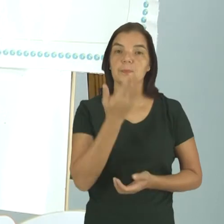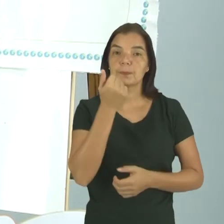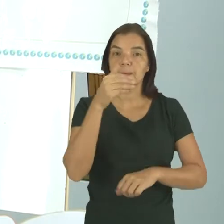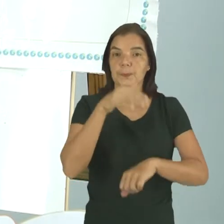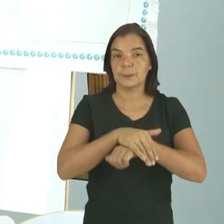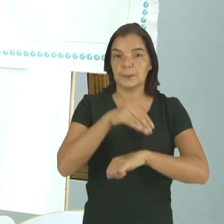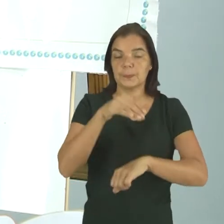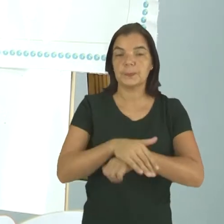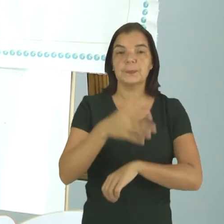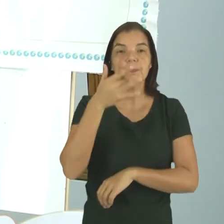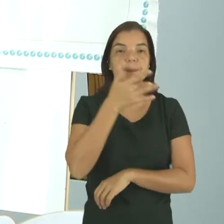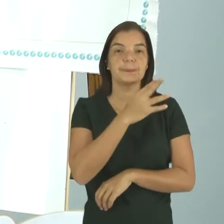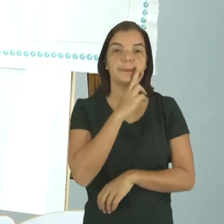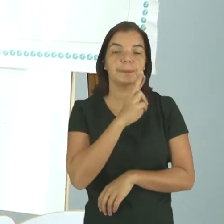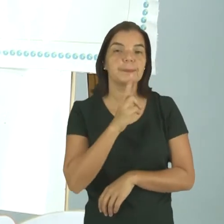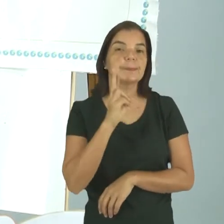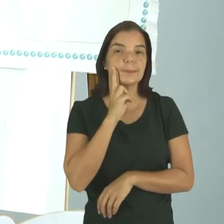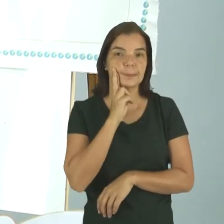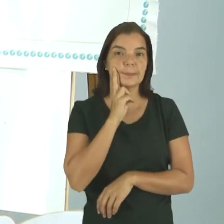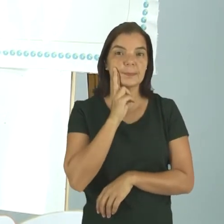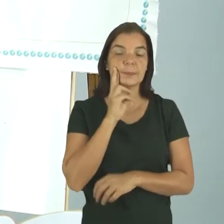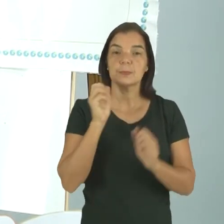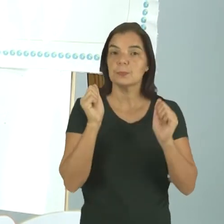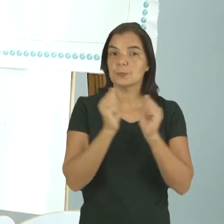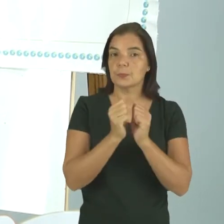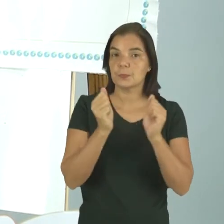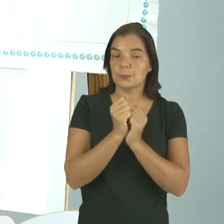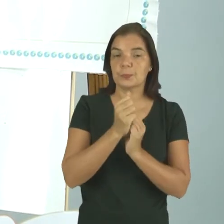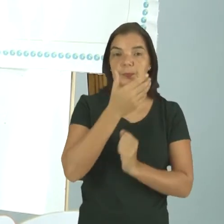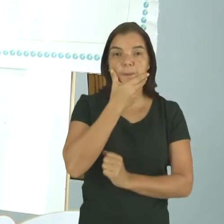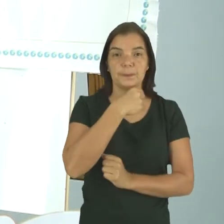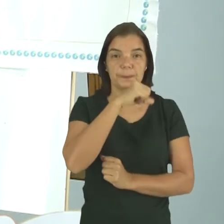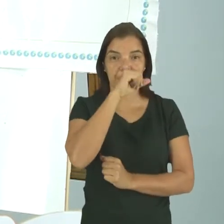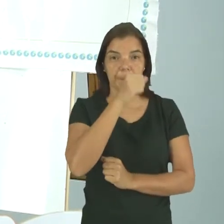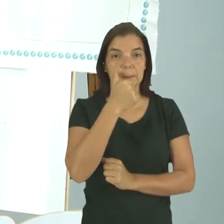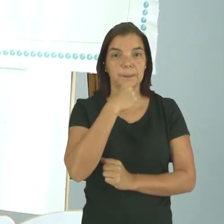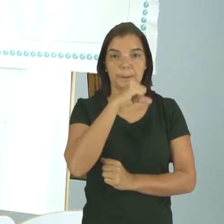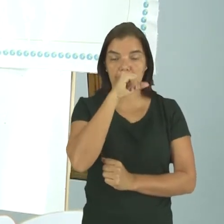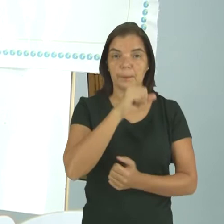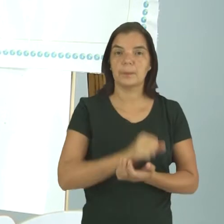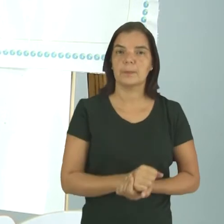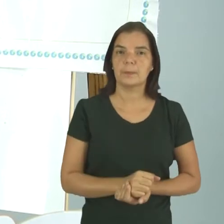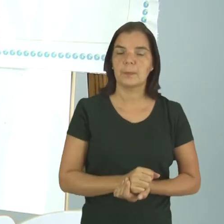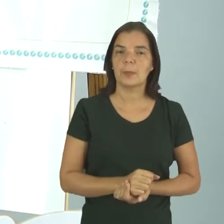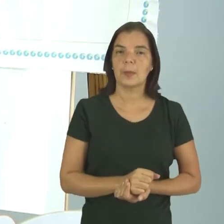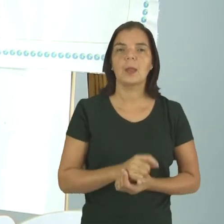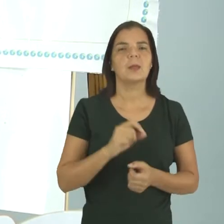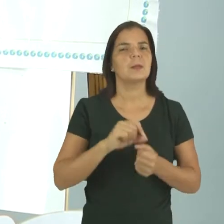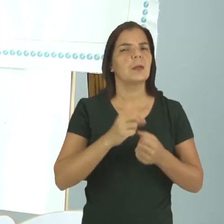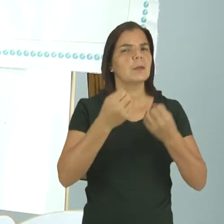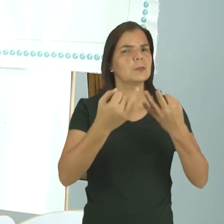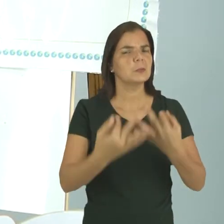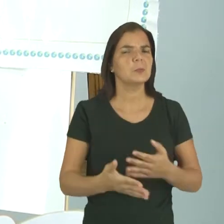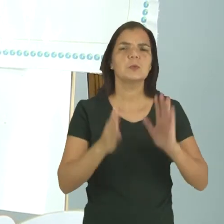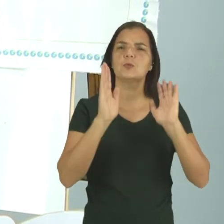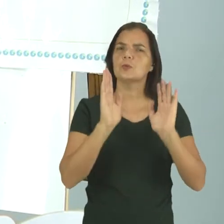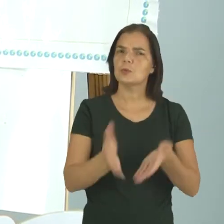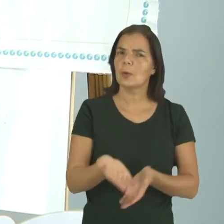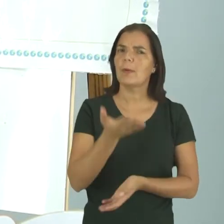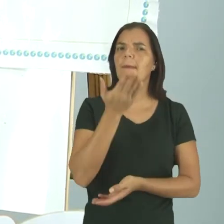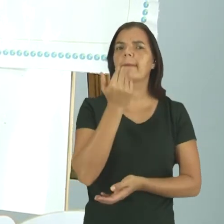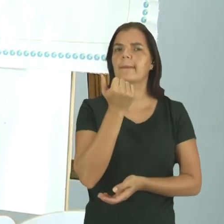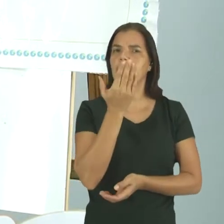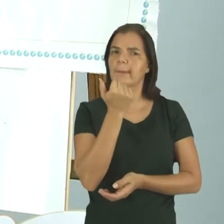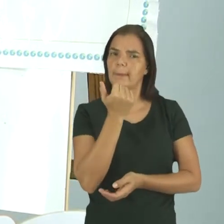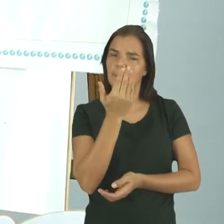Jantei em um delicioso restaurante com os meus pais. Cauê está falando que ele